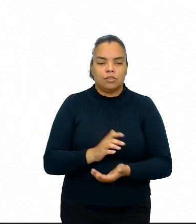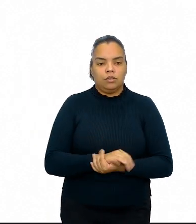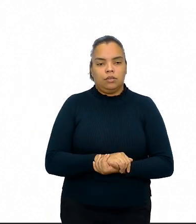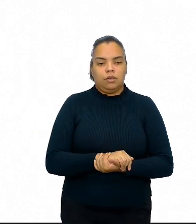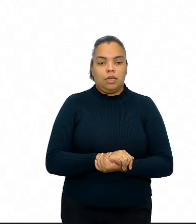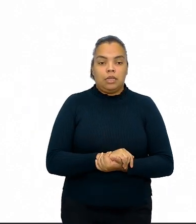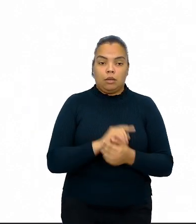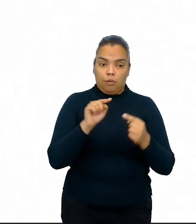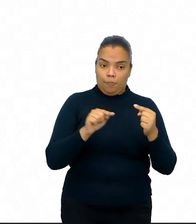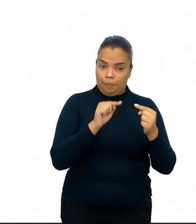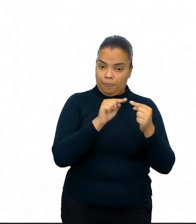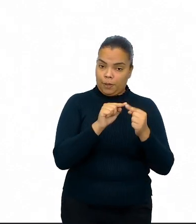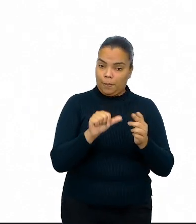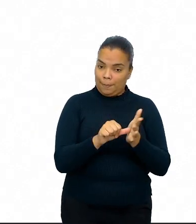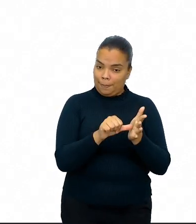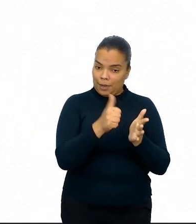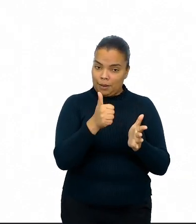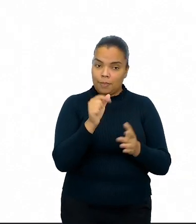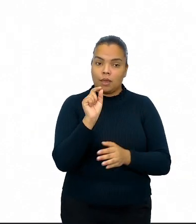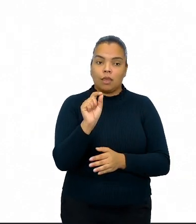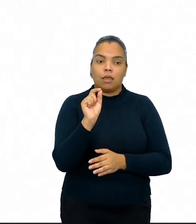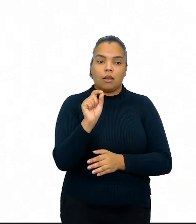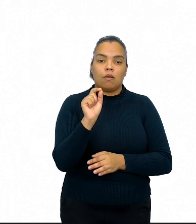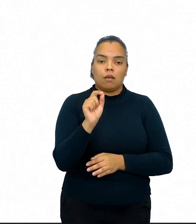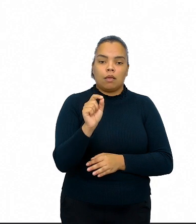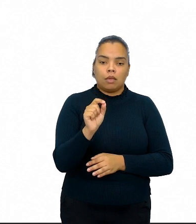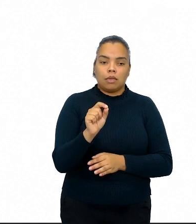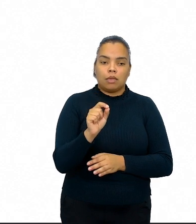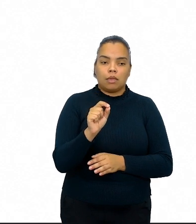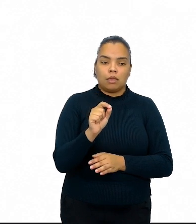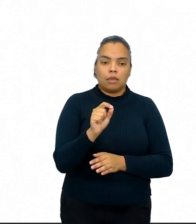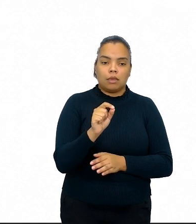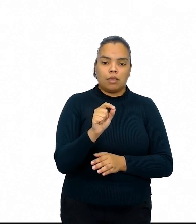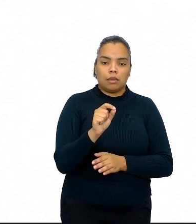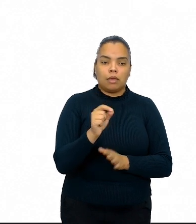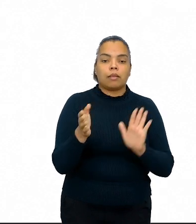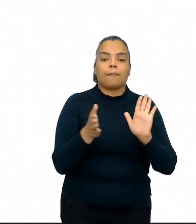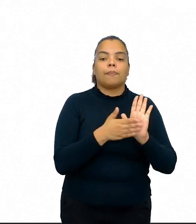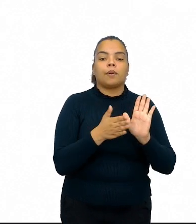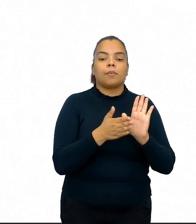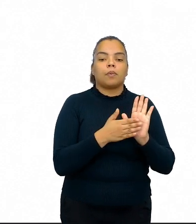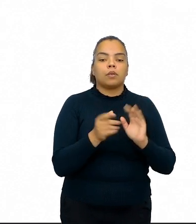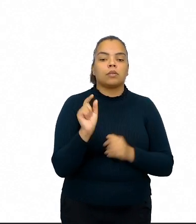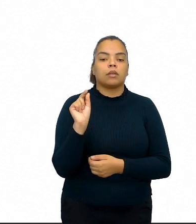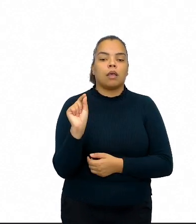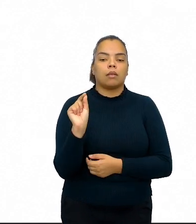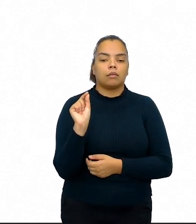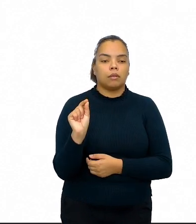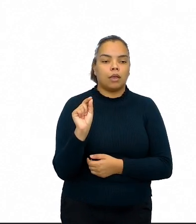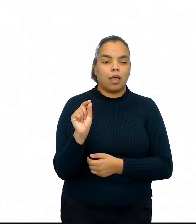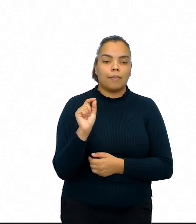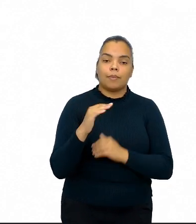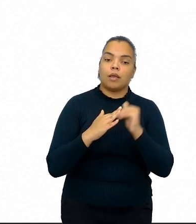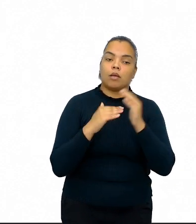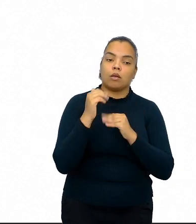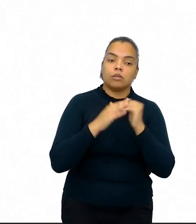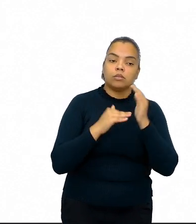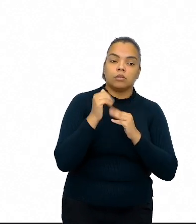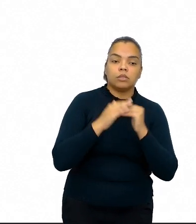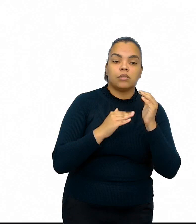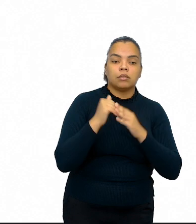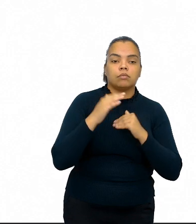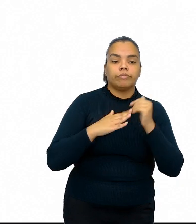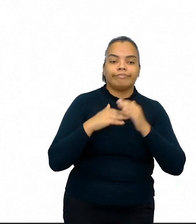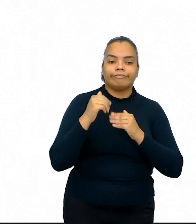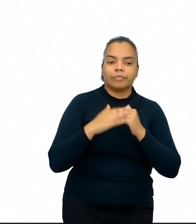objetivo específico, ele tem a proposta de promover oportunidades para a construção de um ambiente de